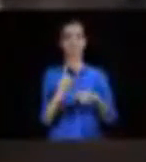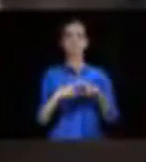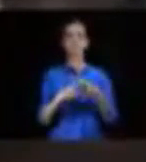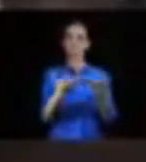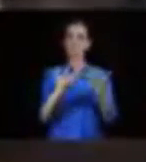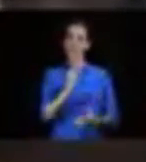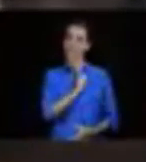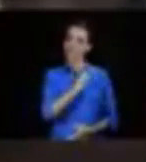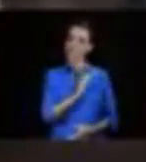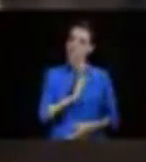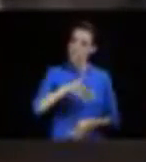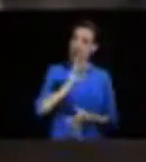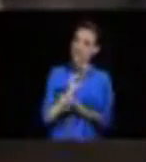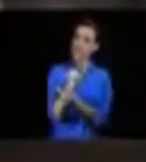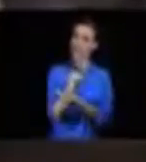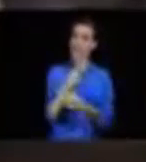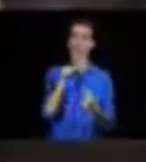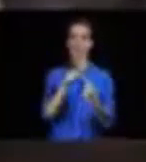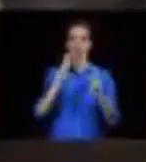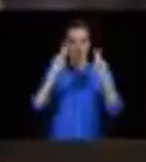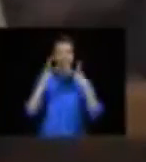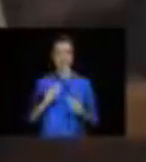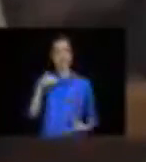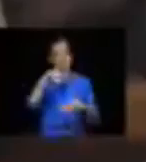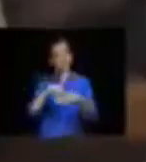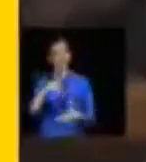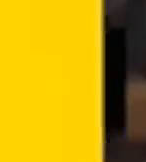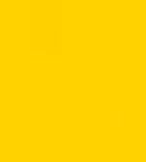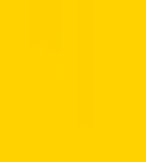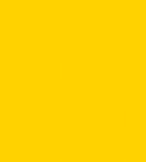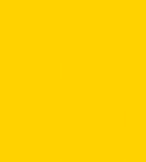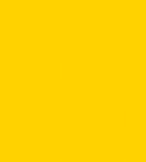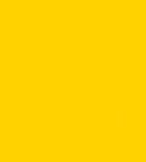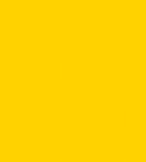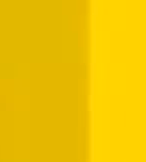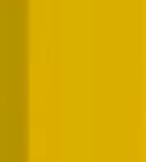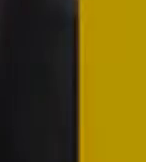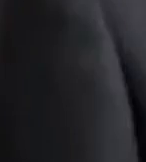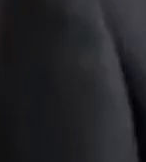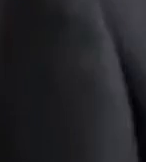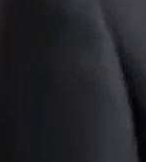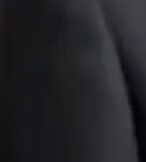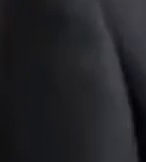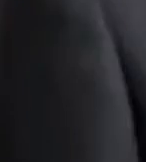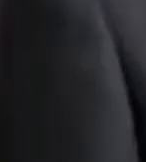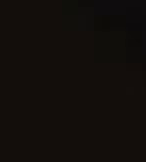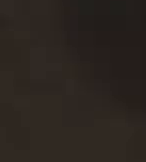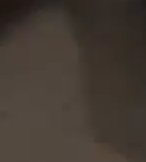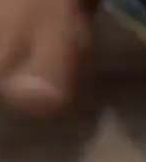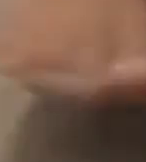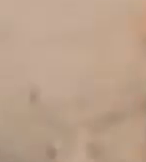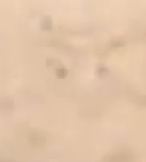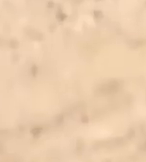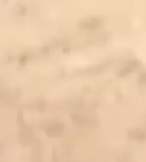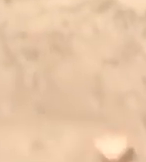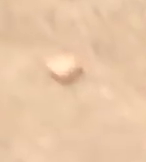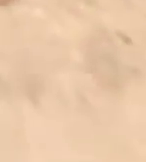Por uma São Gonçalo mais segura e humana. Vote 23. PBS.